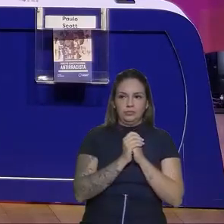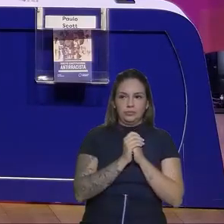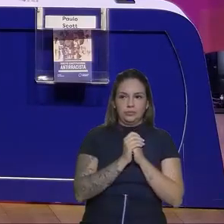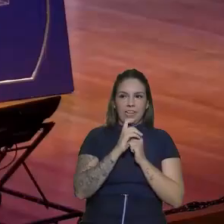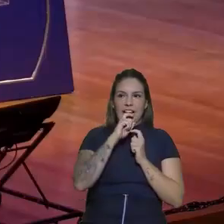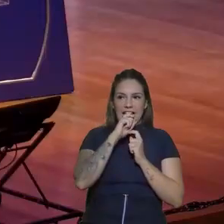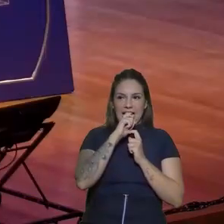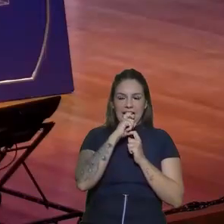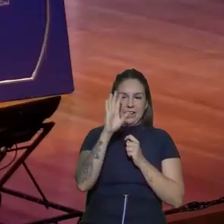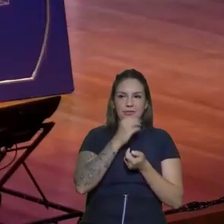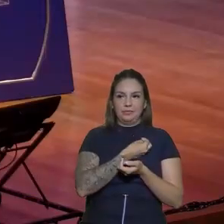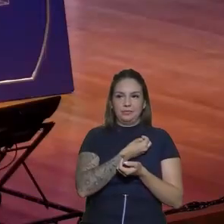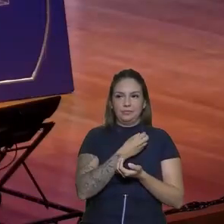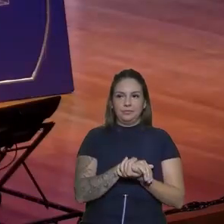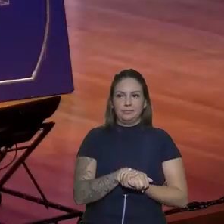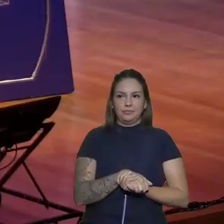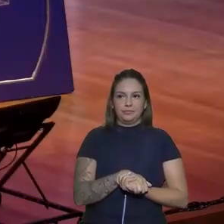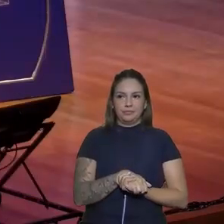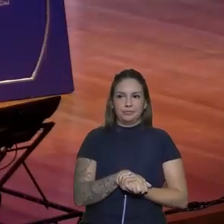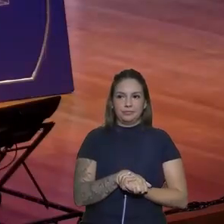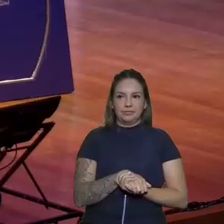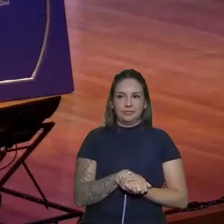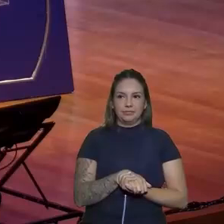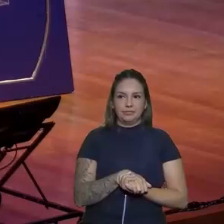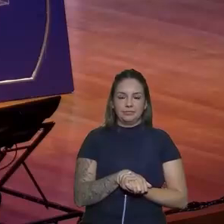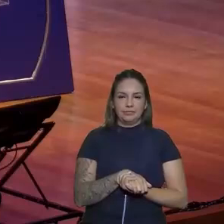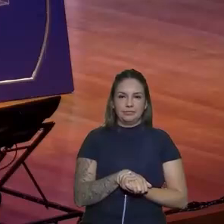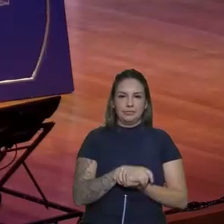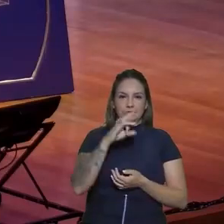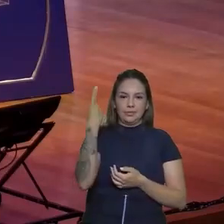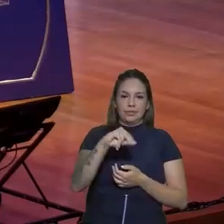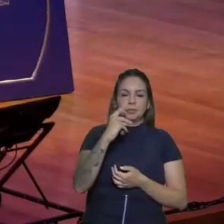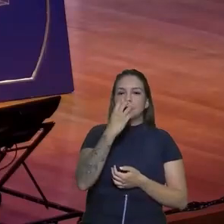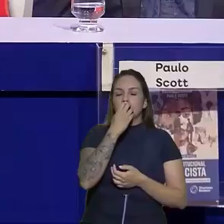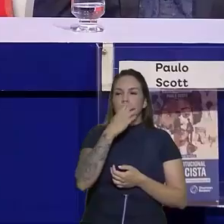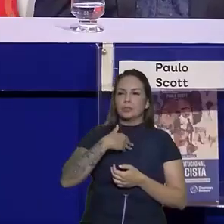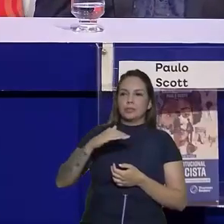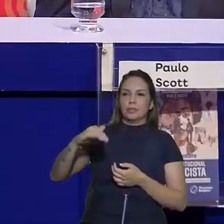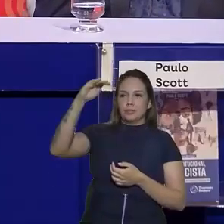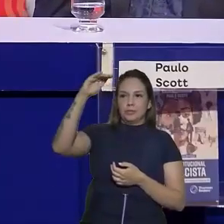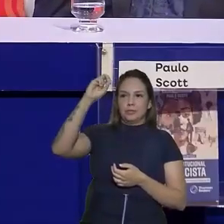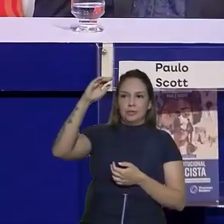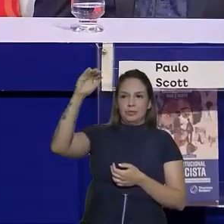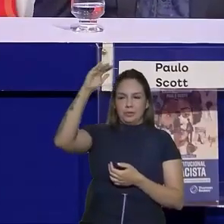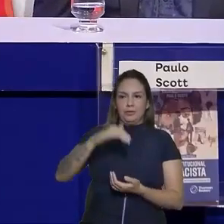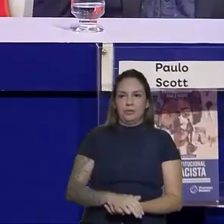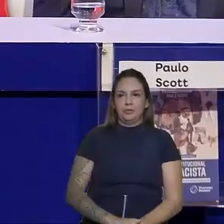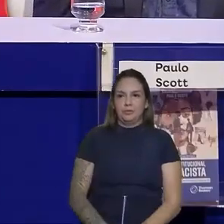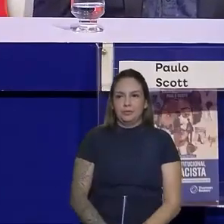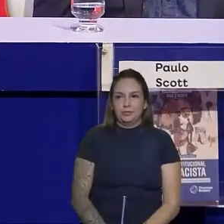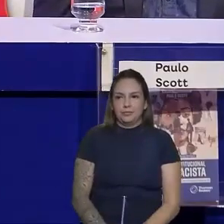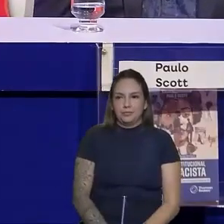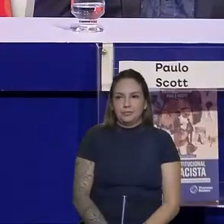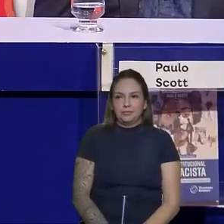para invejar o resto da vida, né? Cidinha faz ótimos títulos. Olha só bato em cachorro grande do meu tamanho ou maior, né?